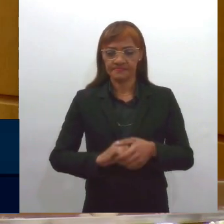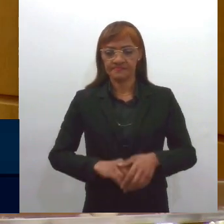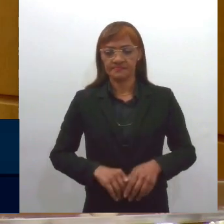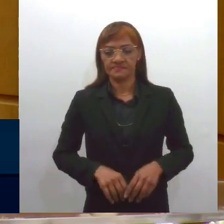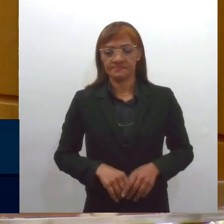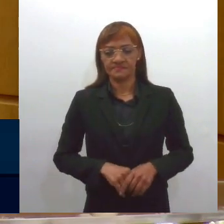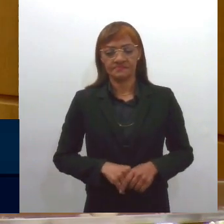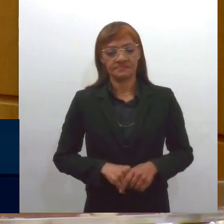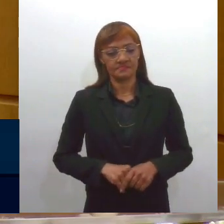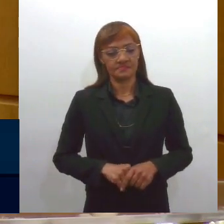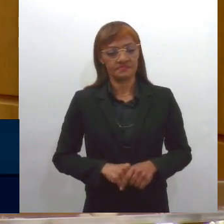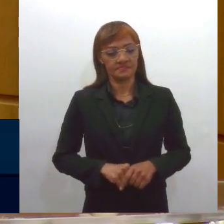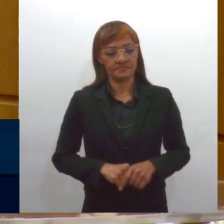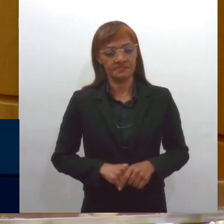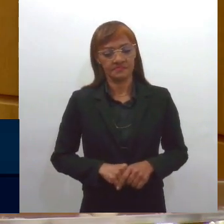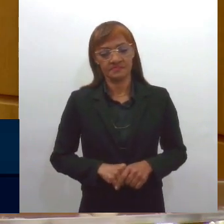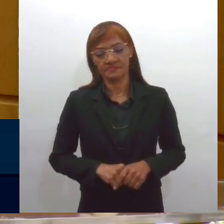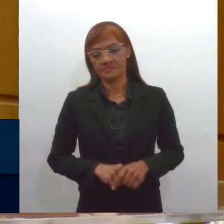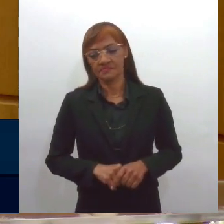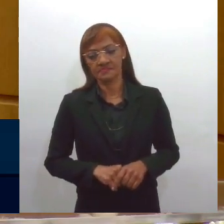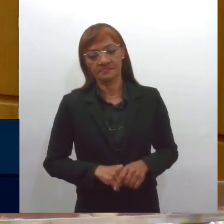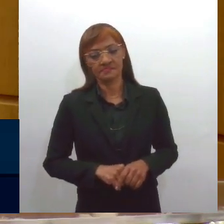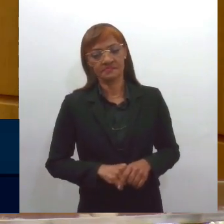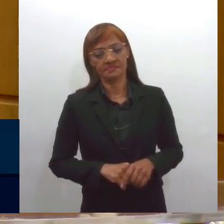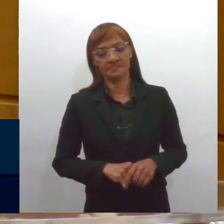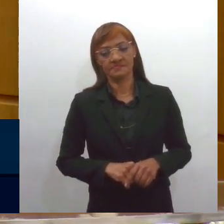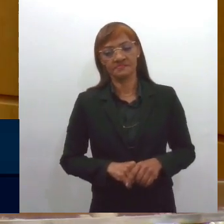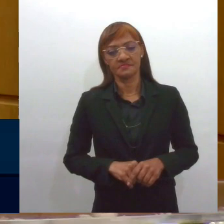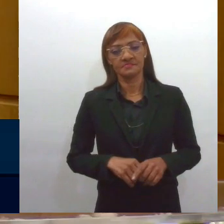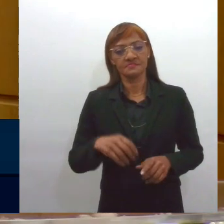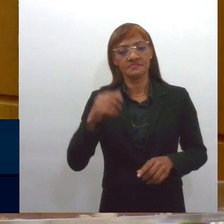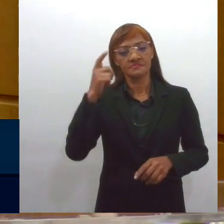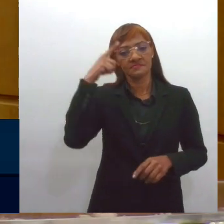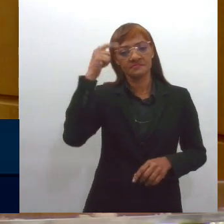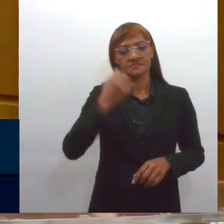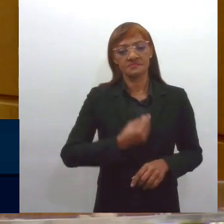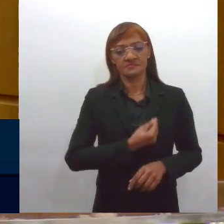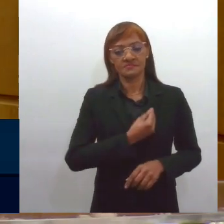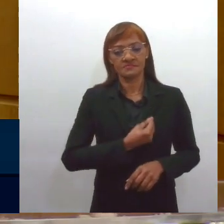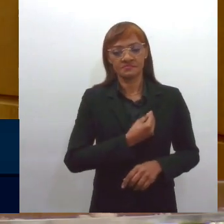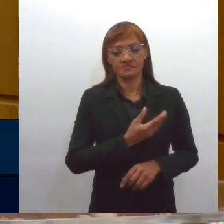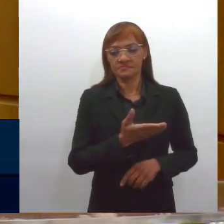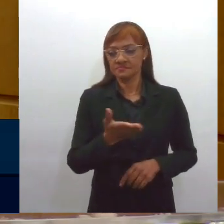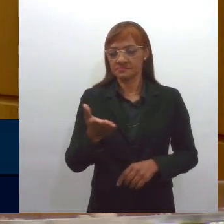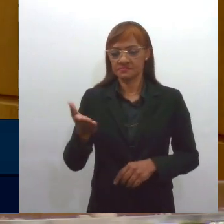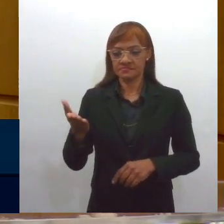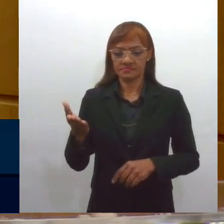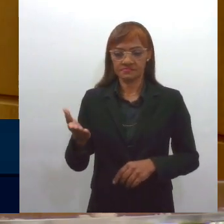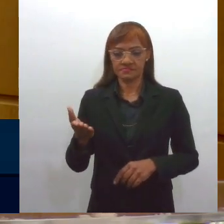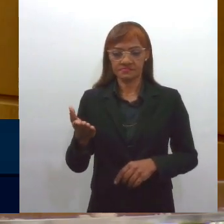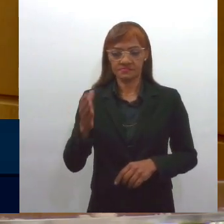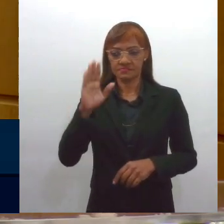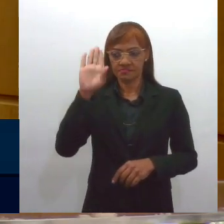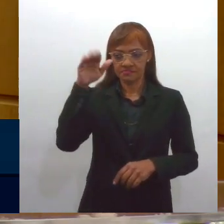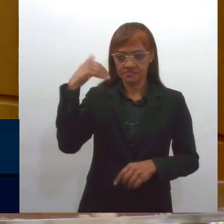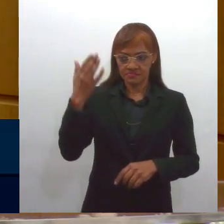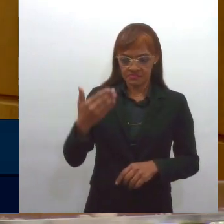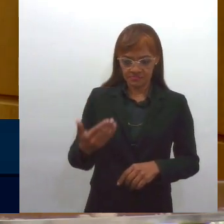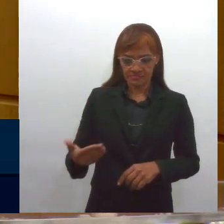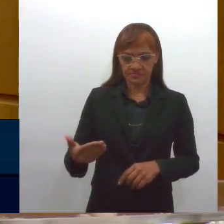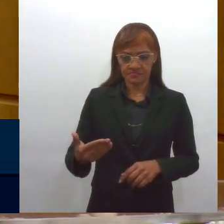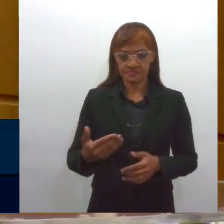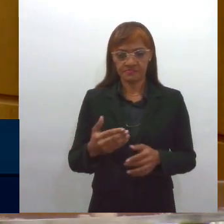Citar as demais autoridades aqui presentes também, os demais homenageados, familiares, parentes e amigos que